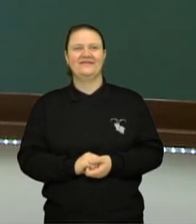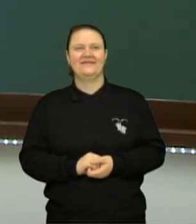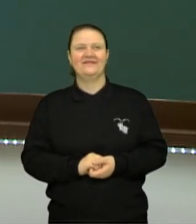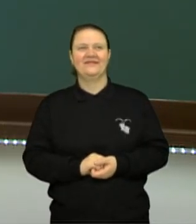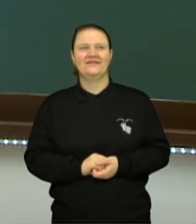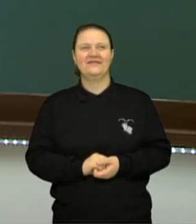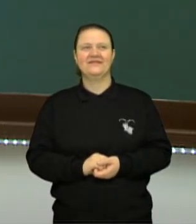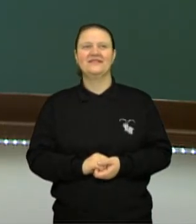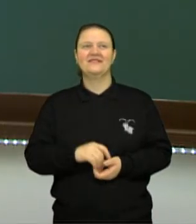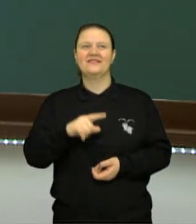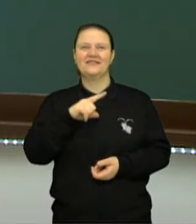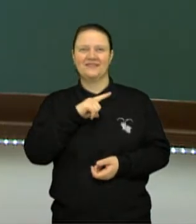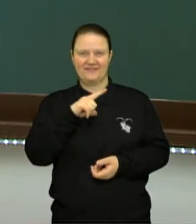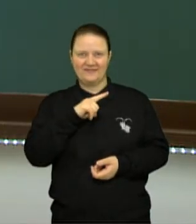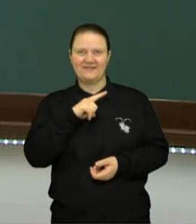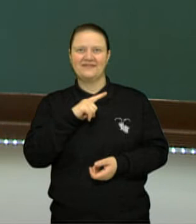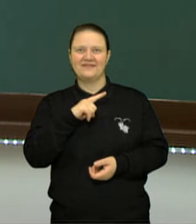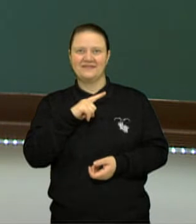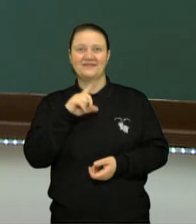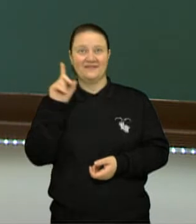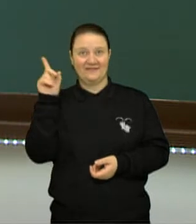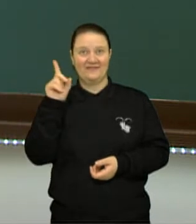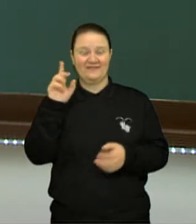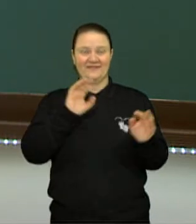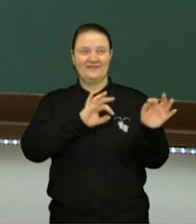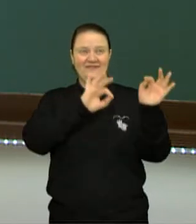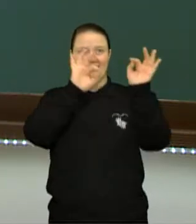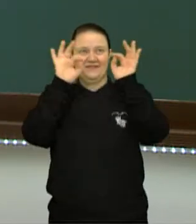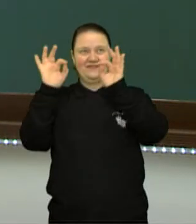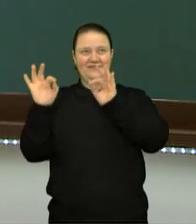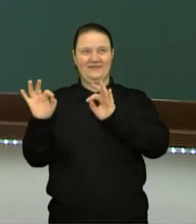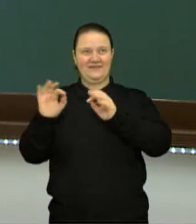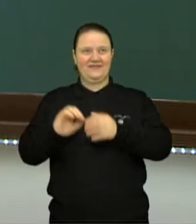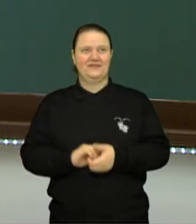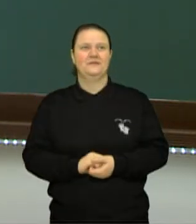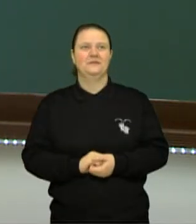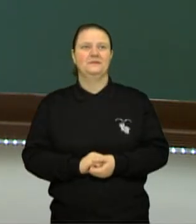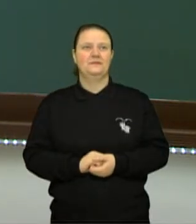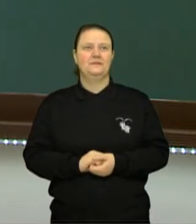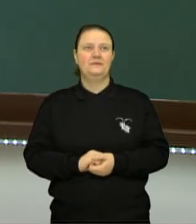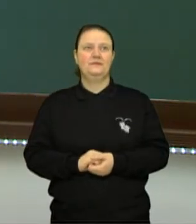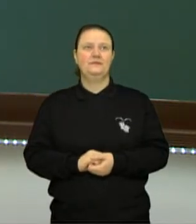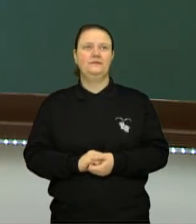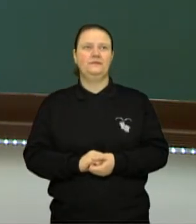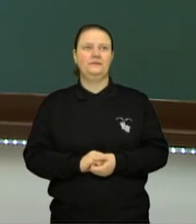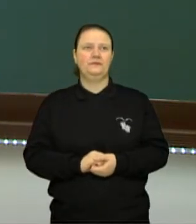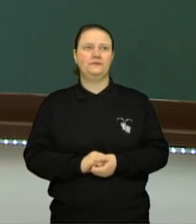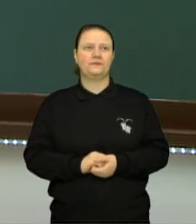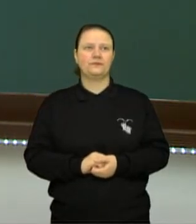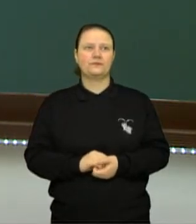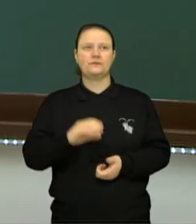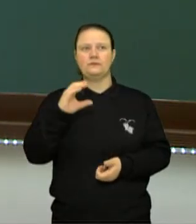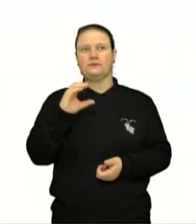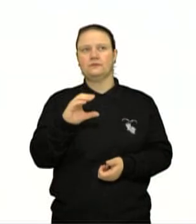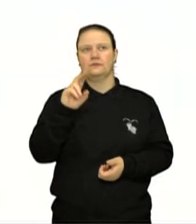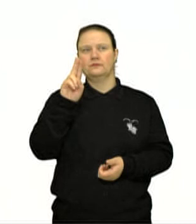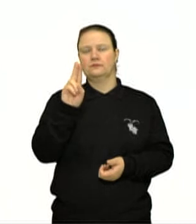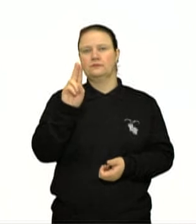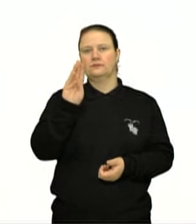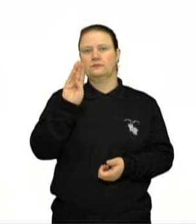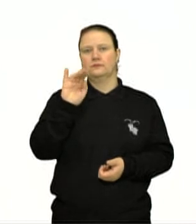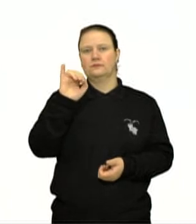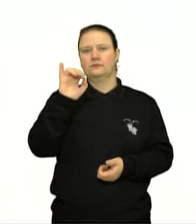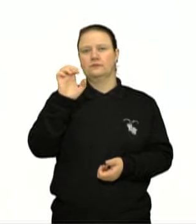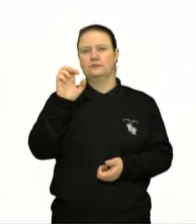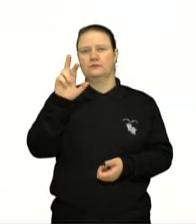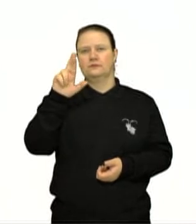espanhol, copo, português. Vamos a seguir, conhecer outras. Cubiertos, olha, mirem que bonitinho.